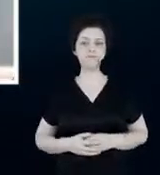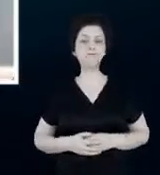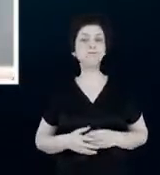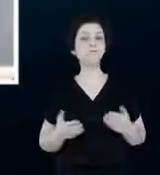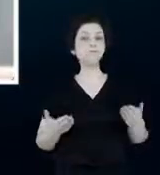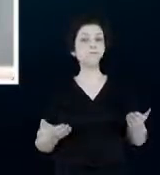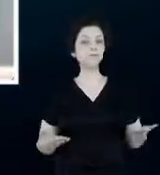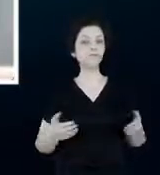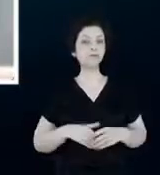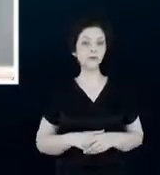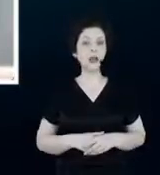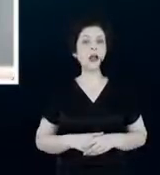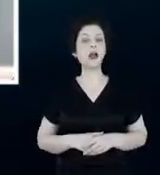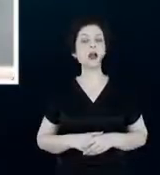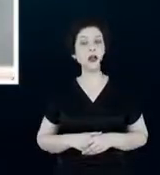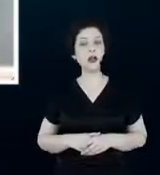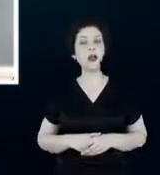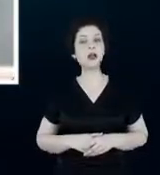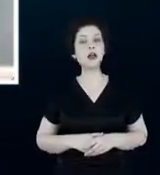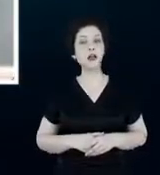Então,